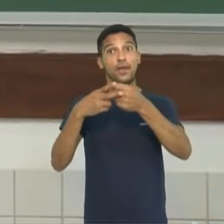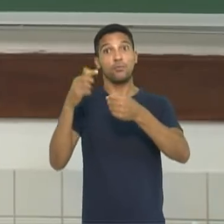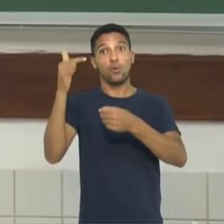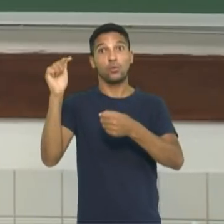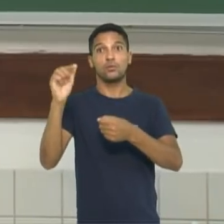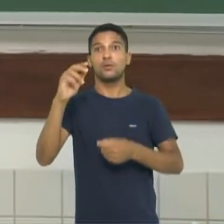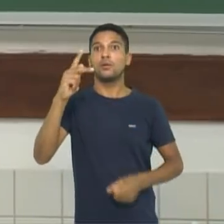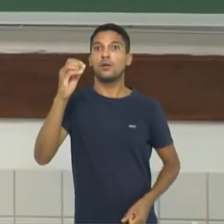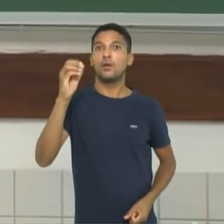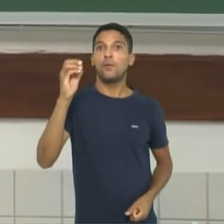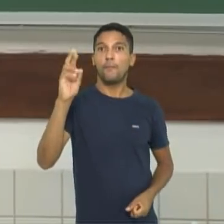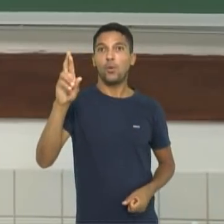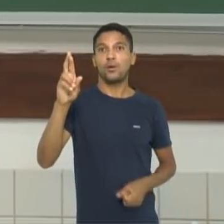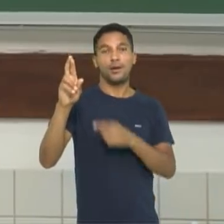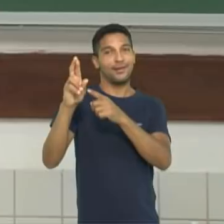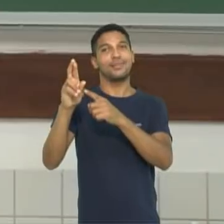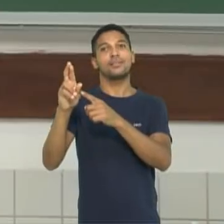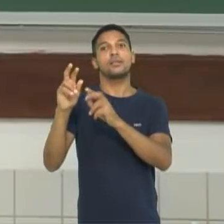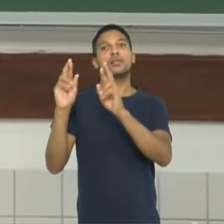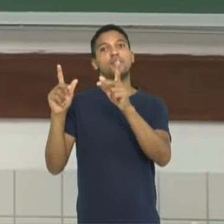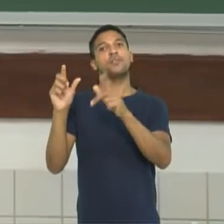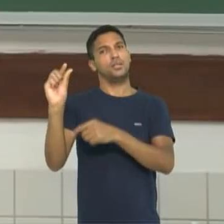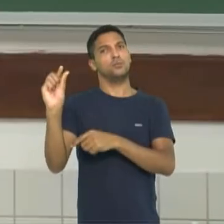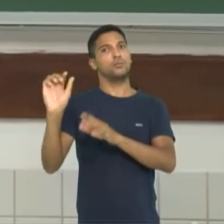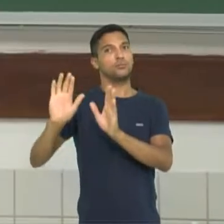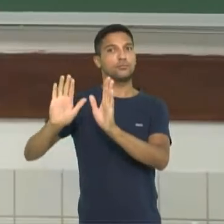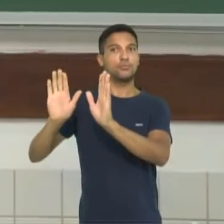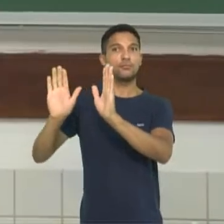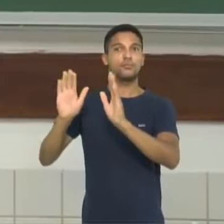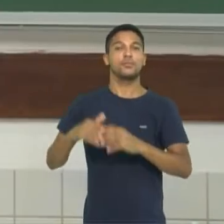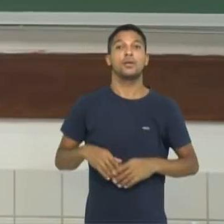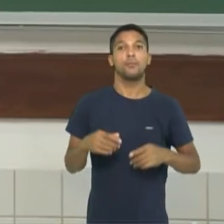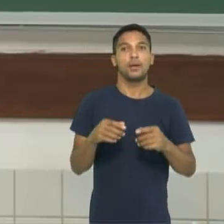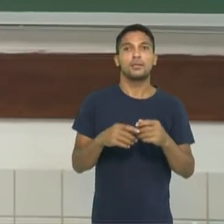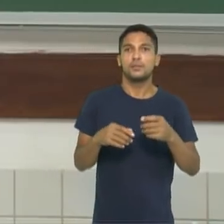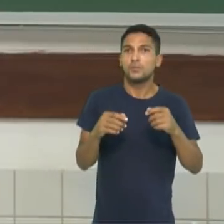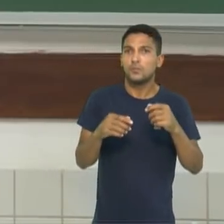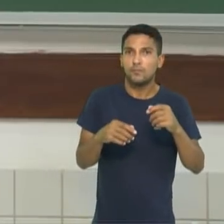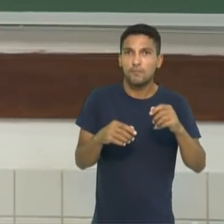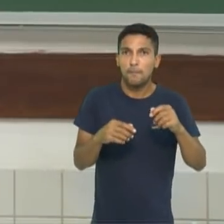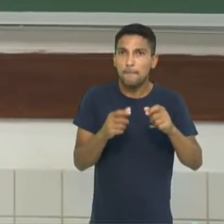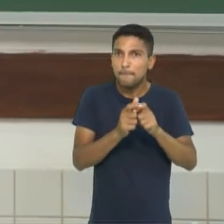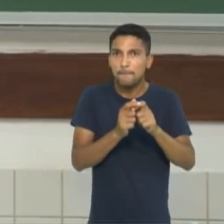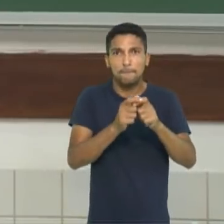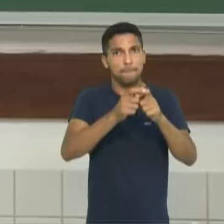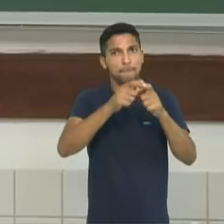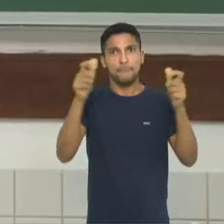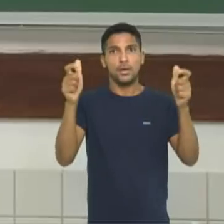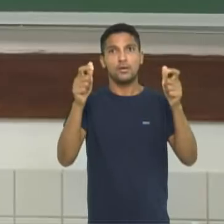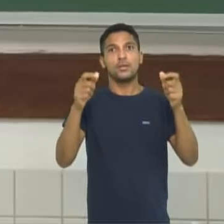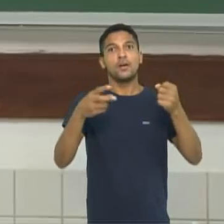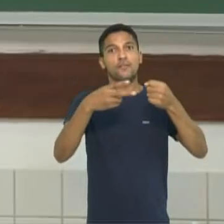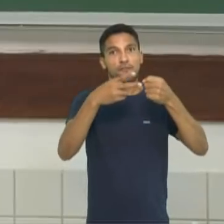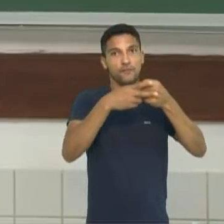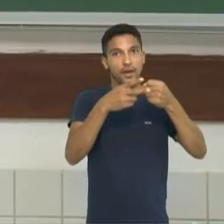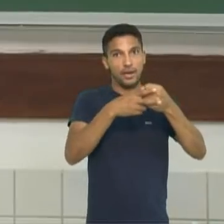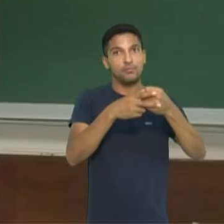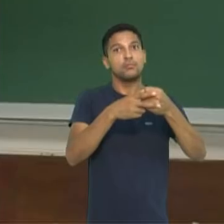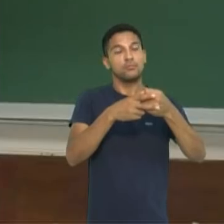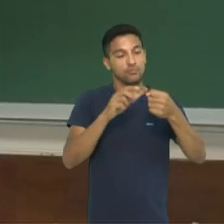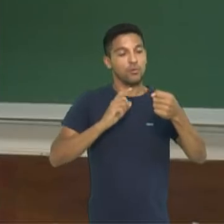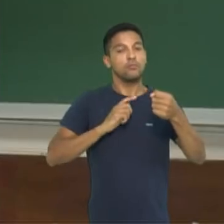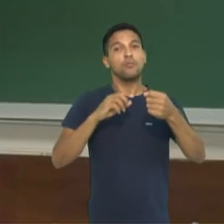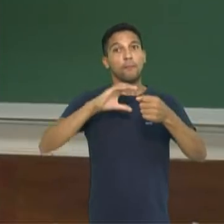da segunda conjugação. Todos os demais verbos que vocês imaginarem são ou da primeira, ou da segunda, ou da terceira